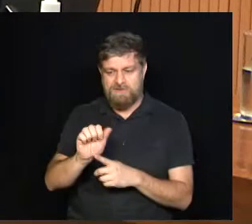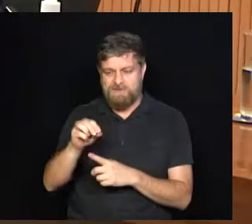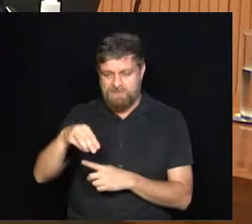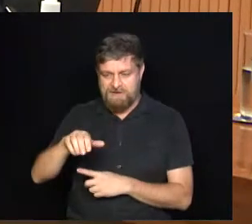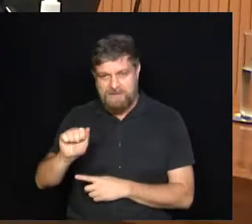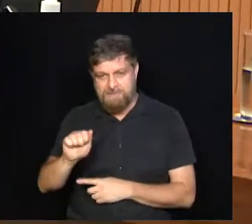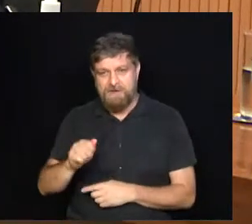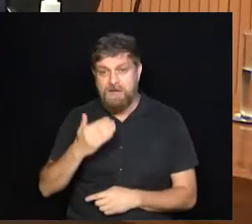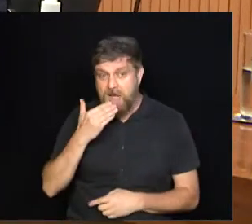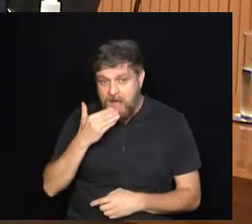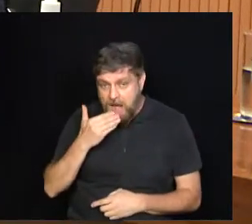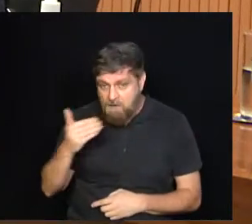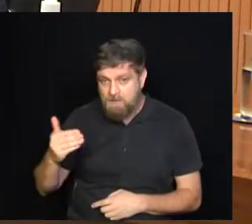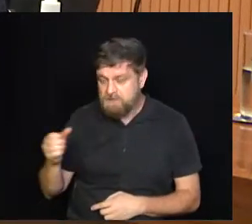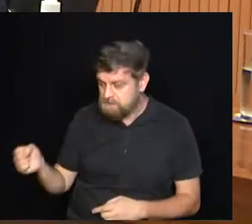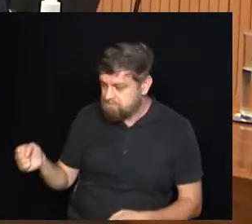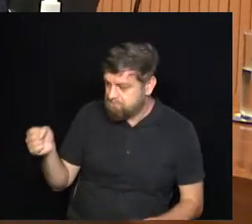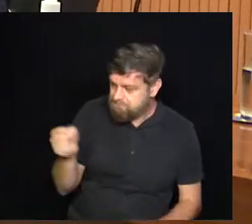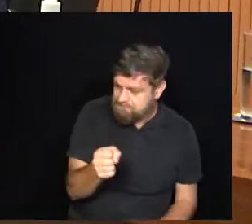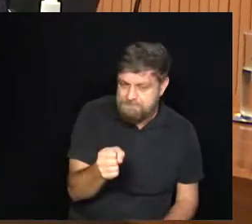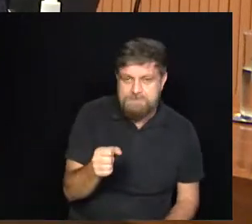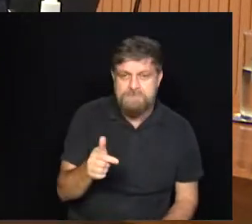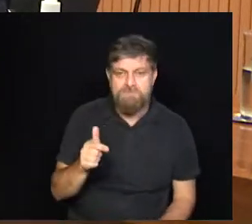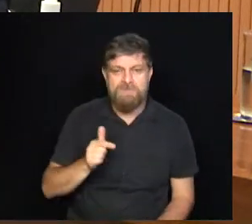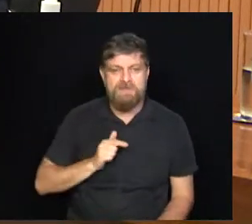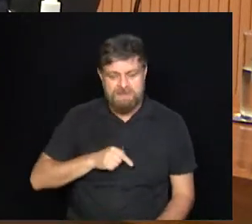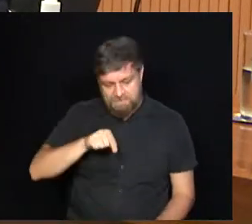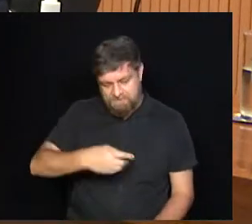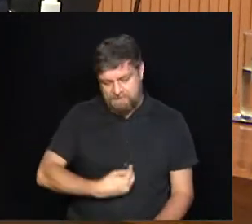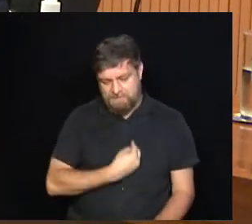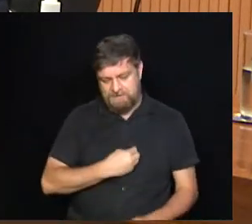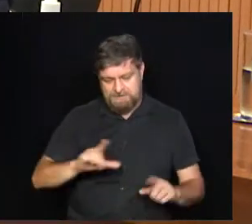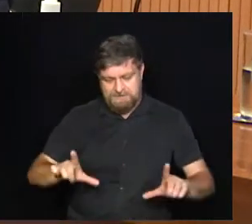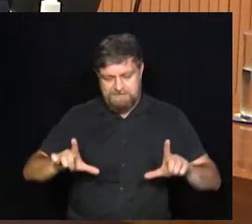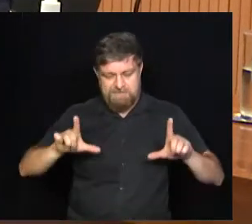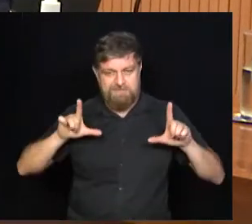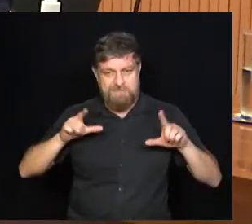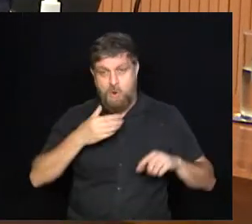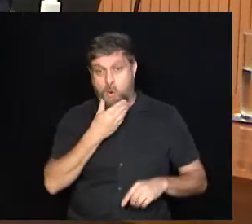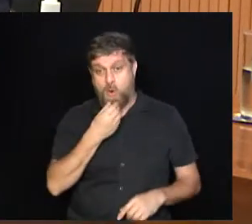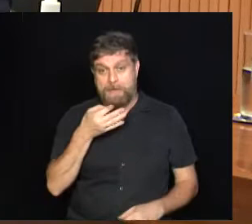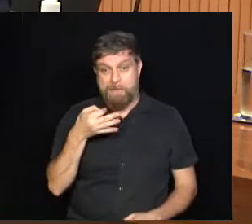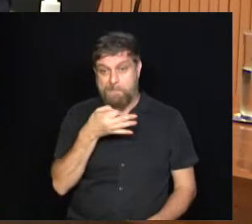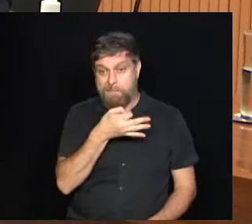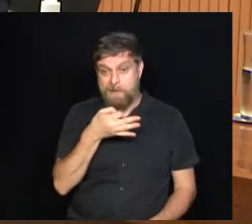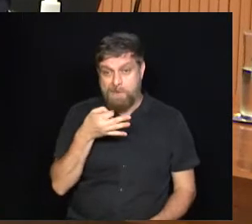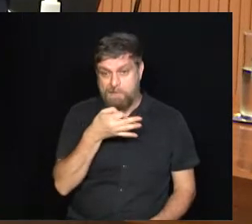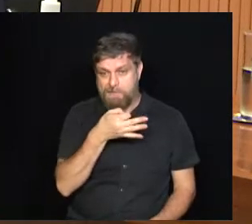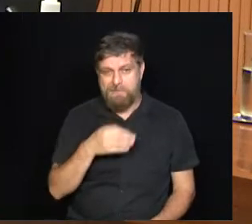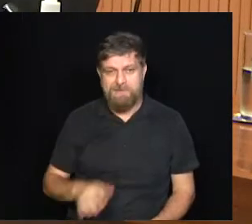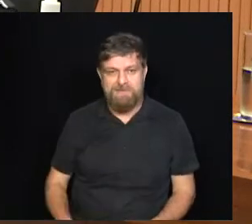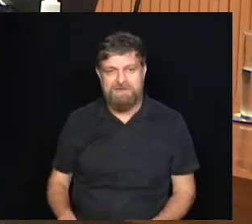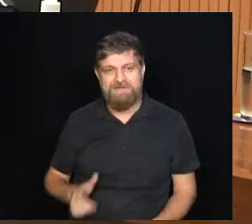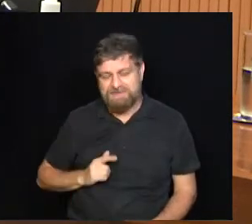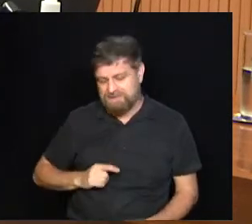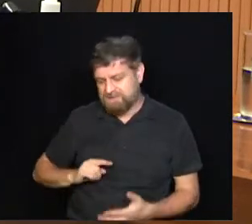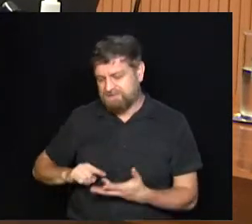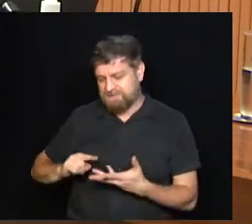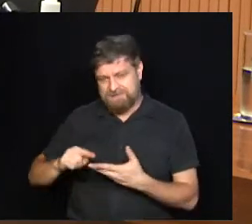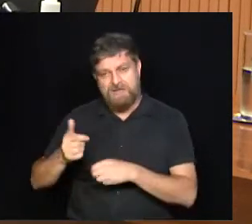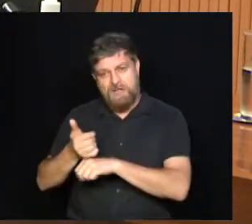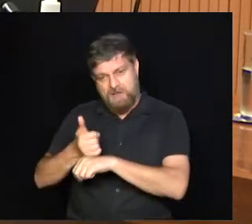eu vou pedir para o Gama vir aqui, tirar ele, né, trazer ele do subcomando da guarda, vir aqui, outros